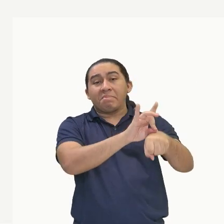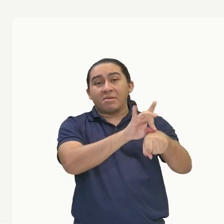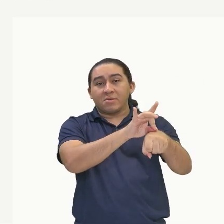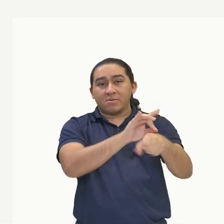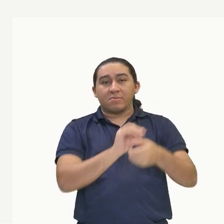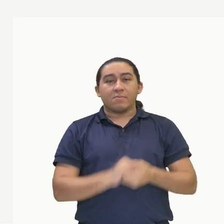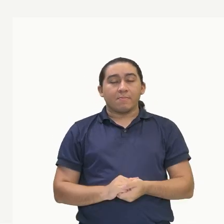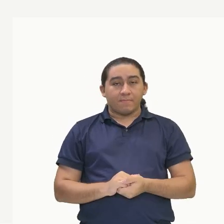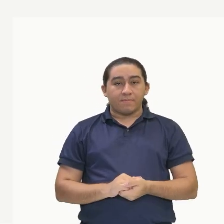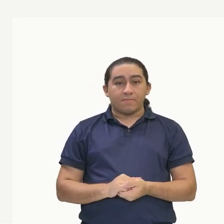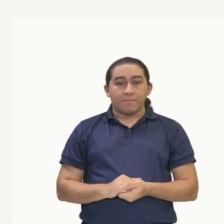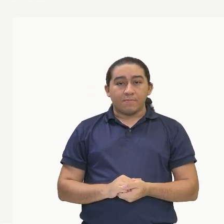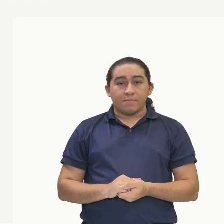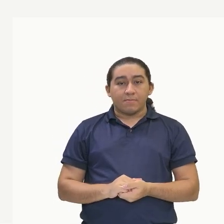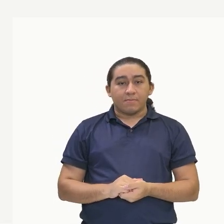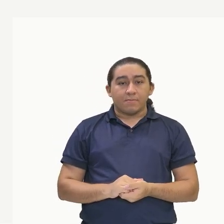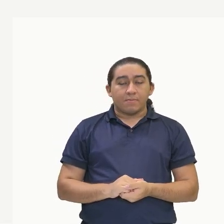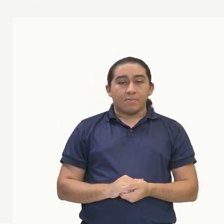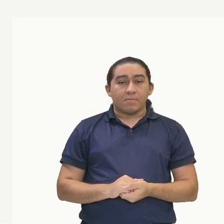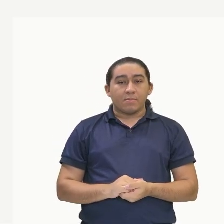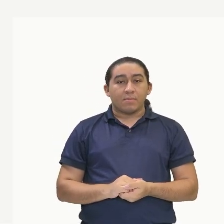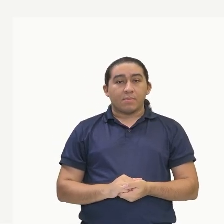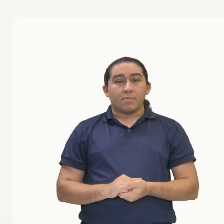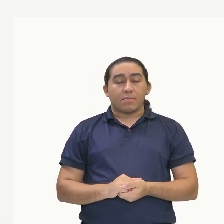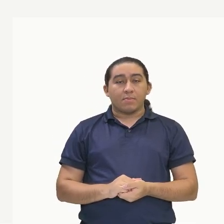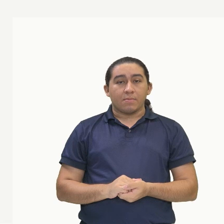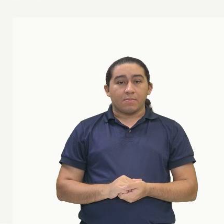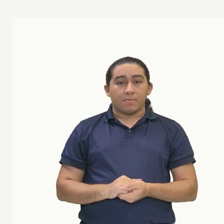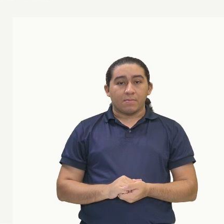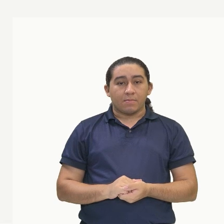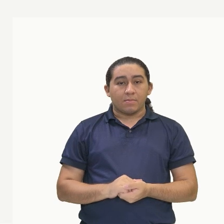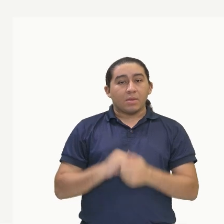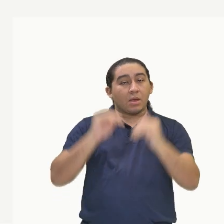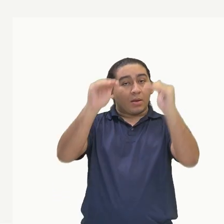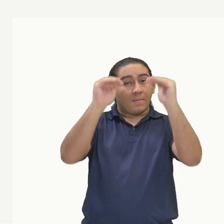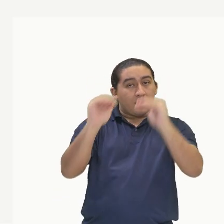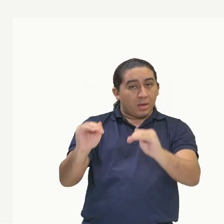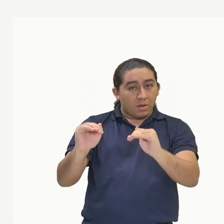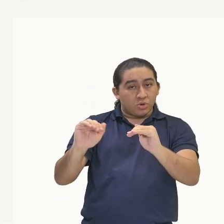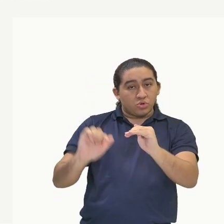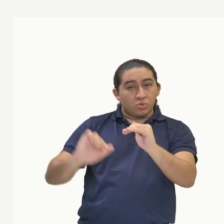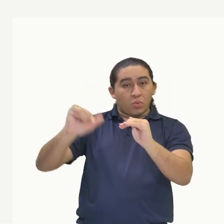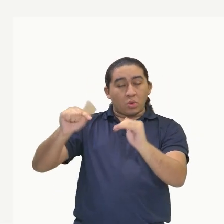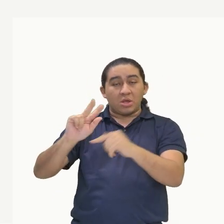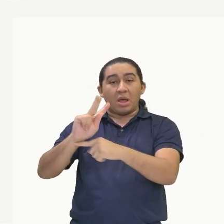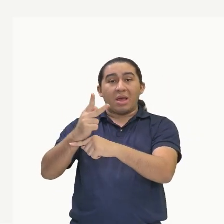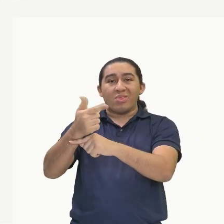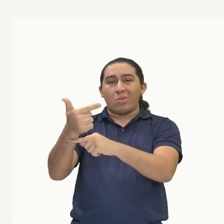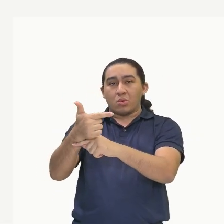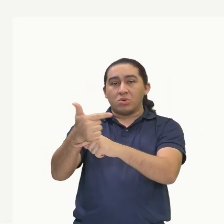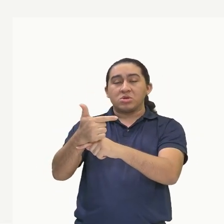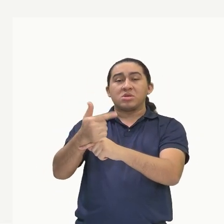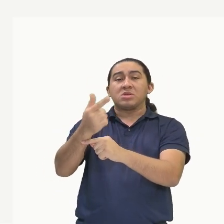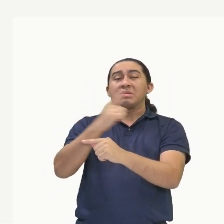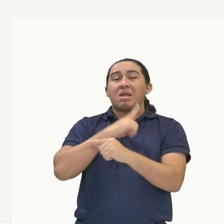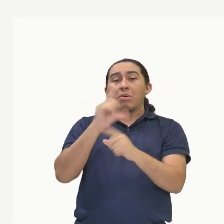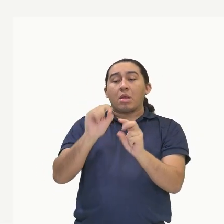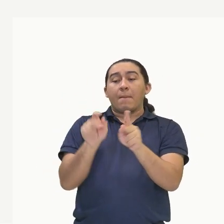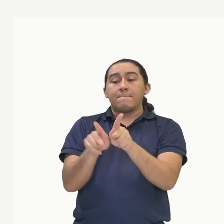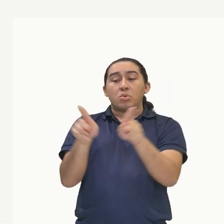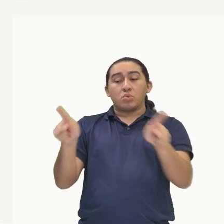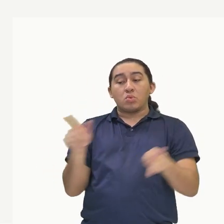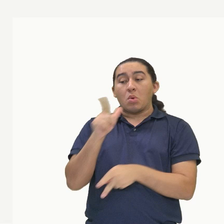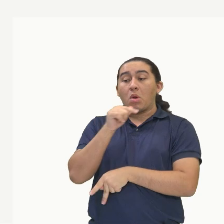esta queima, não vai aqui ter uma fumaça, porque a água não tem